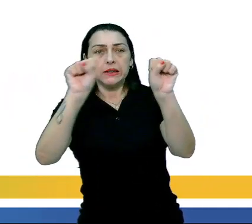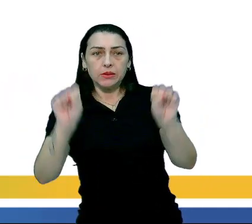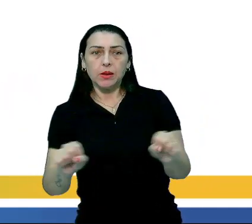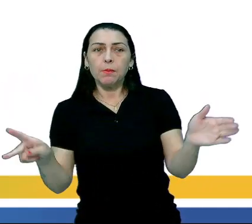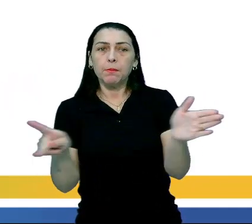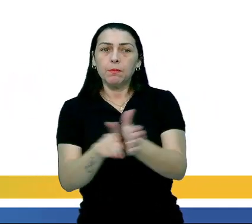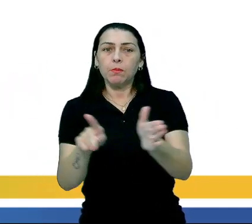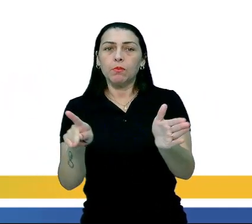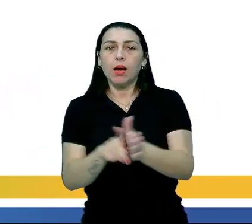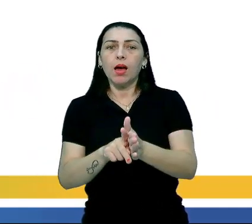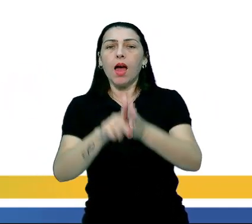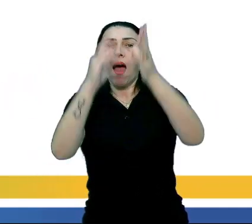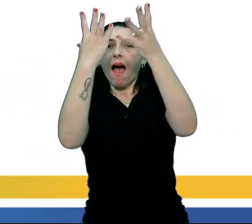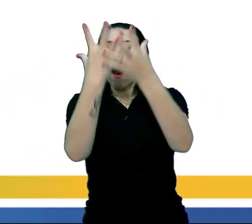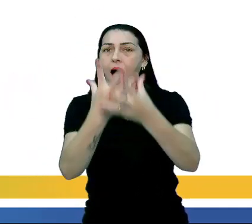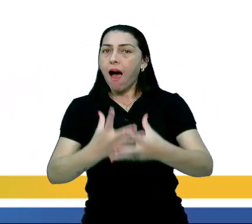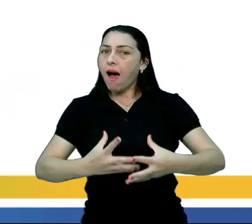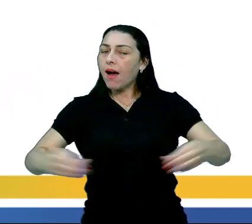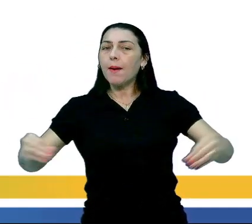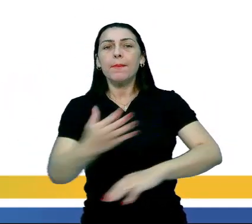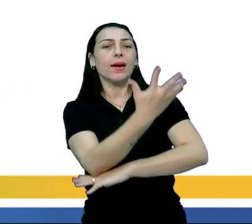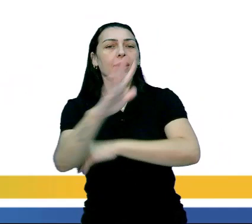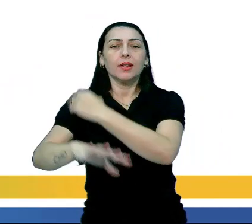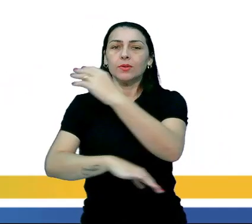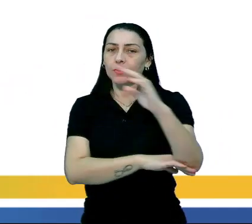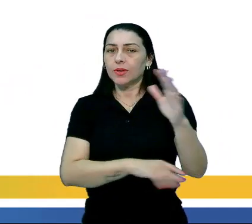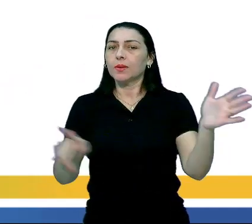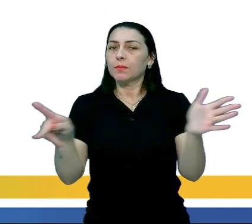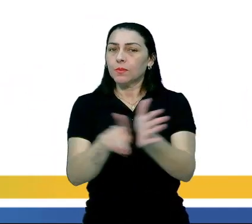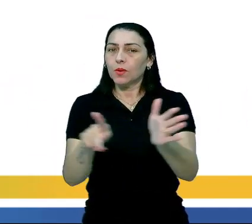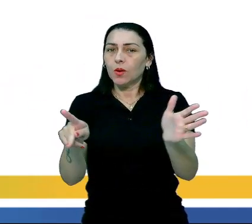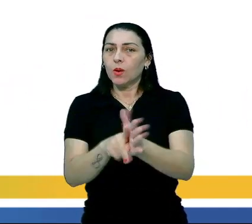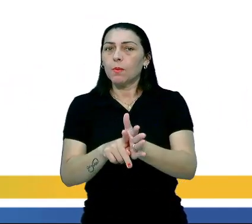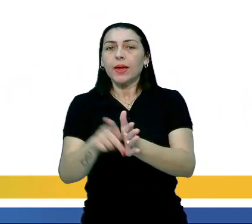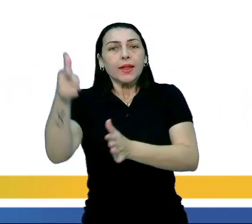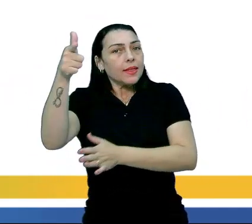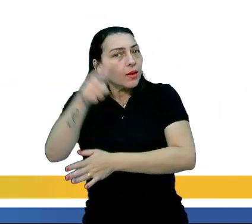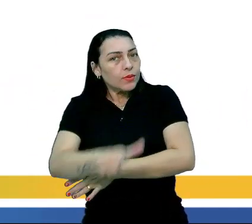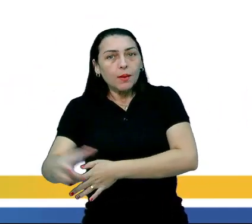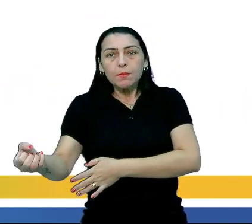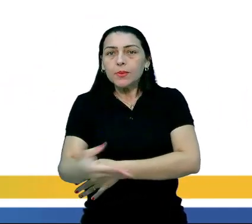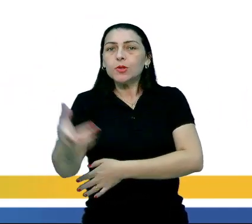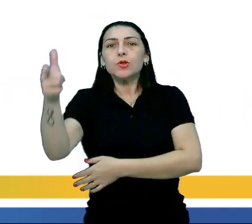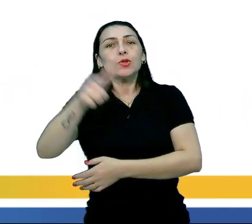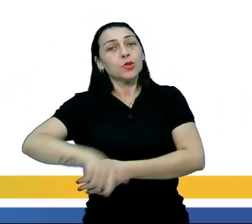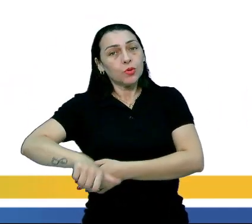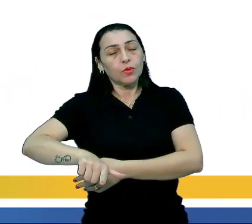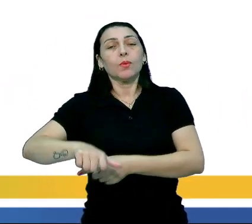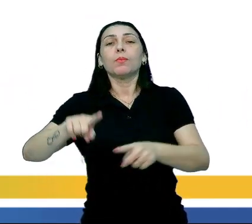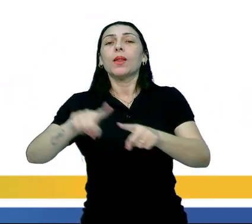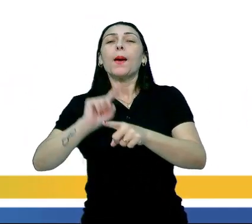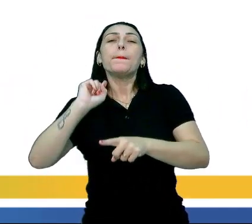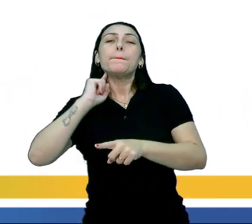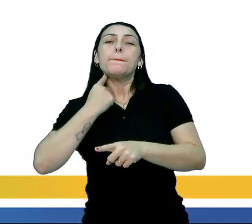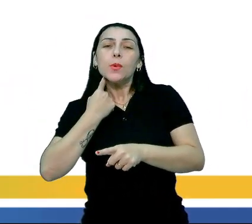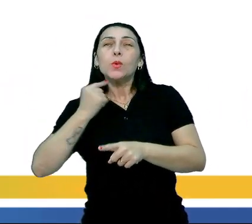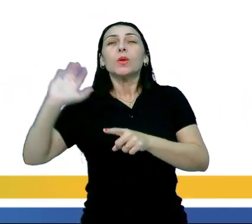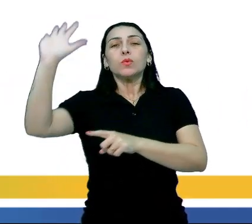sistemática pelo esgotamento de recursos naturais não renováveis e pela